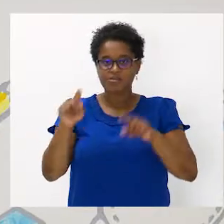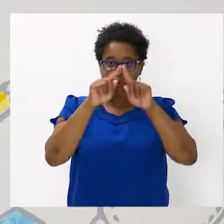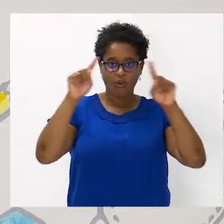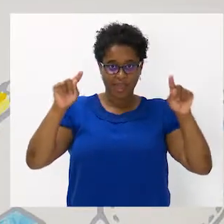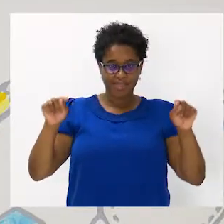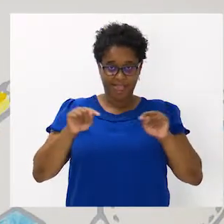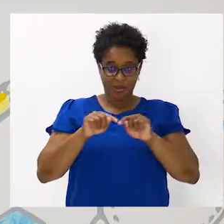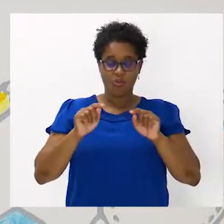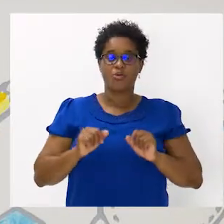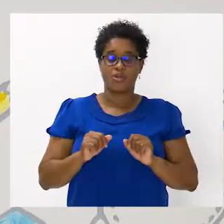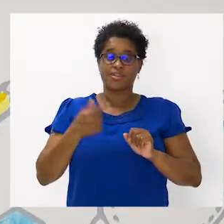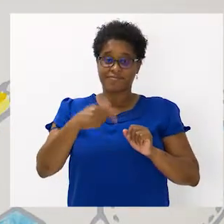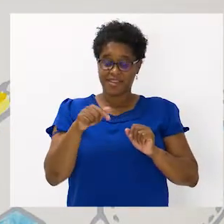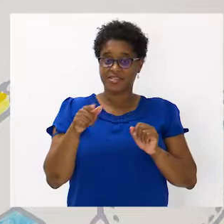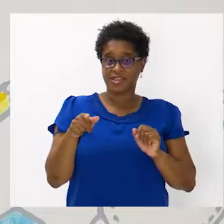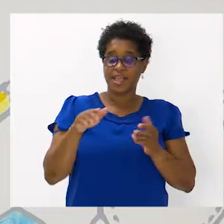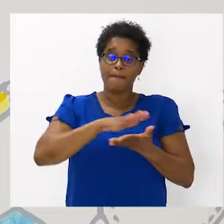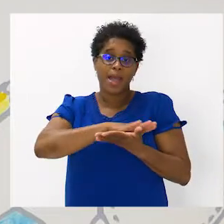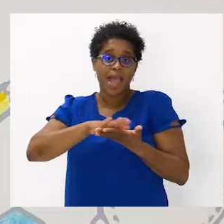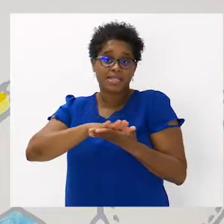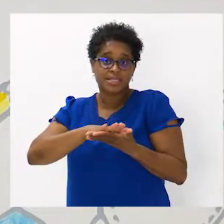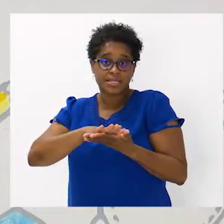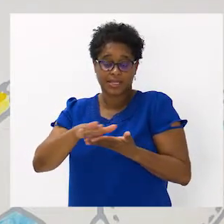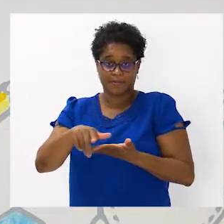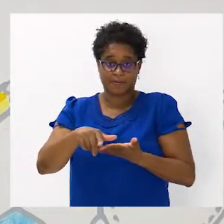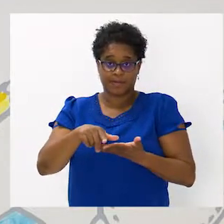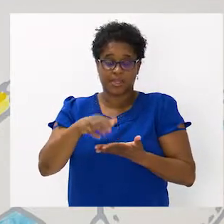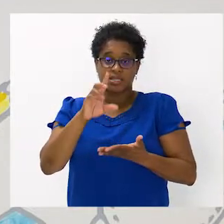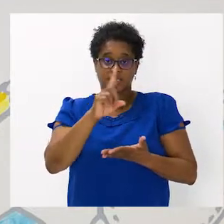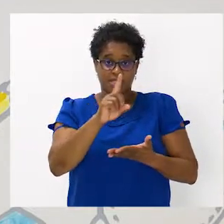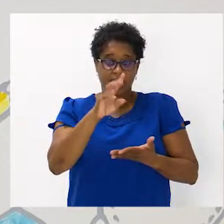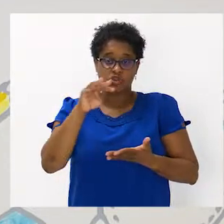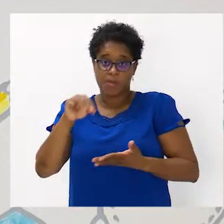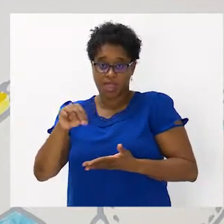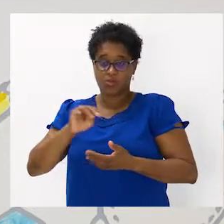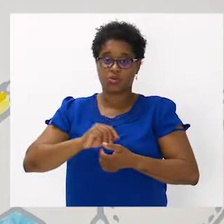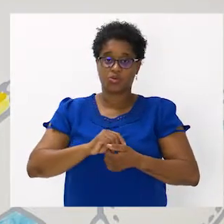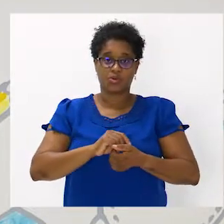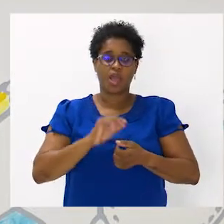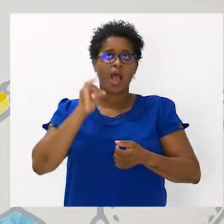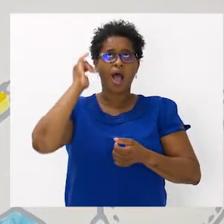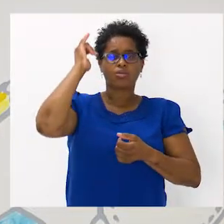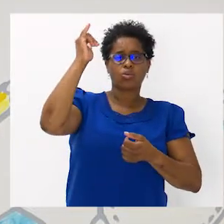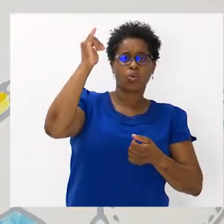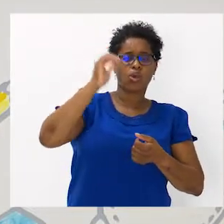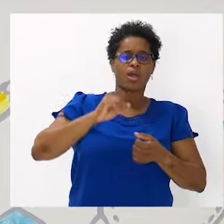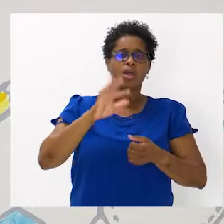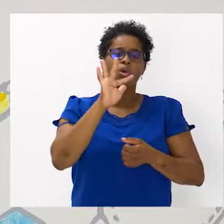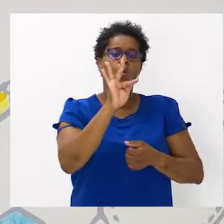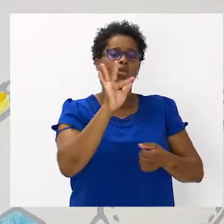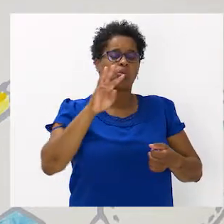um retângulo. Tem de base 6 metros,